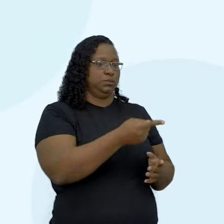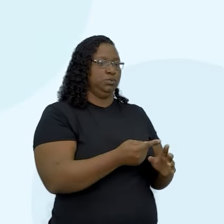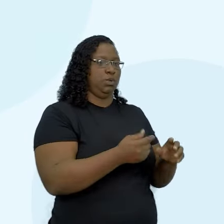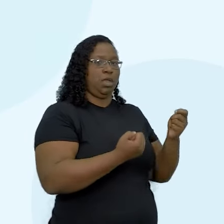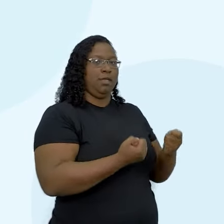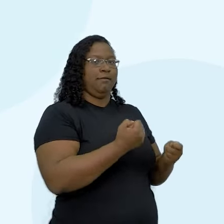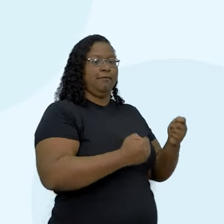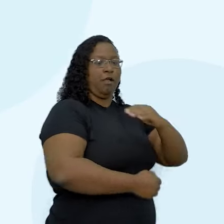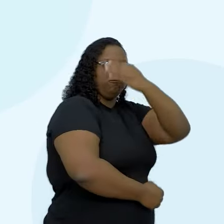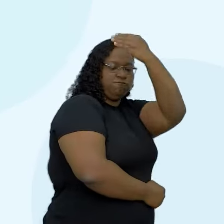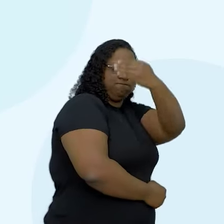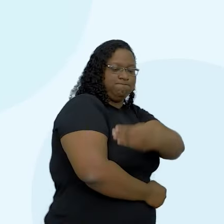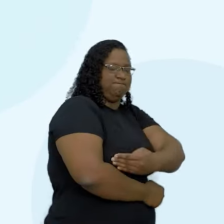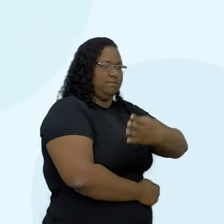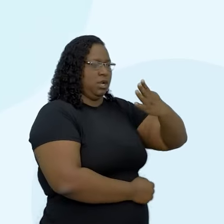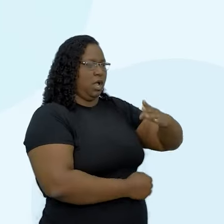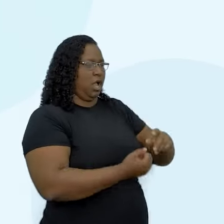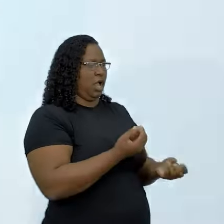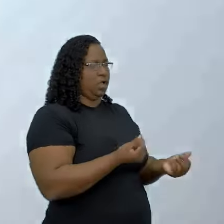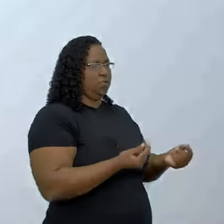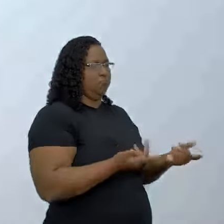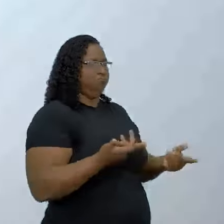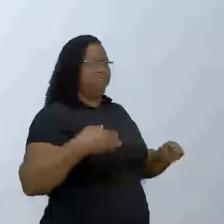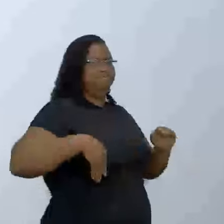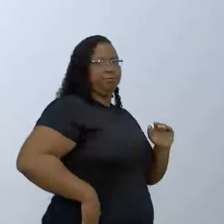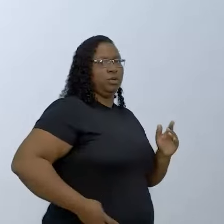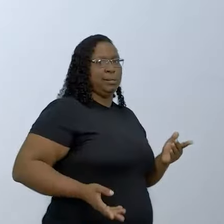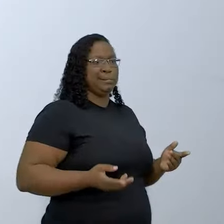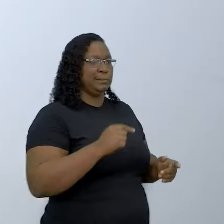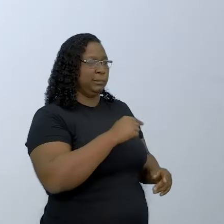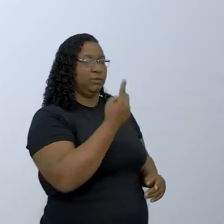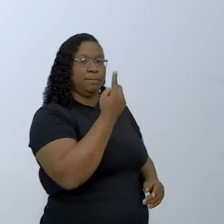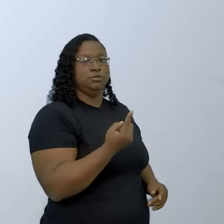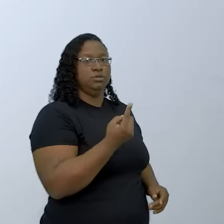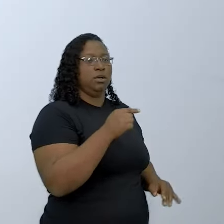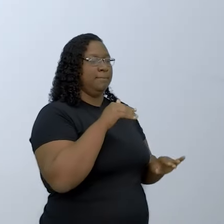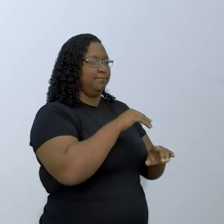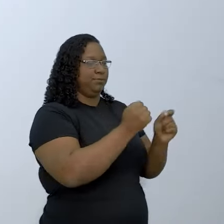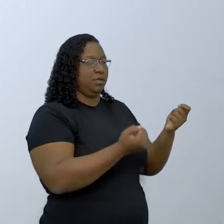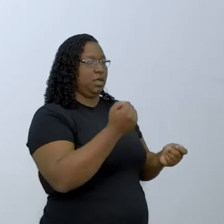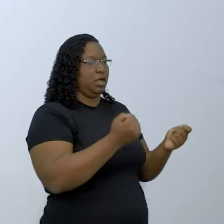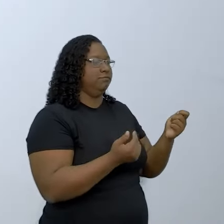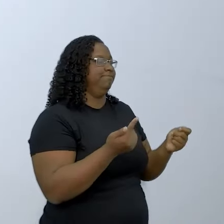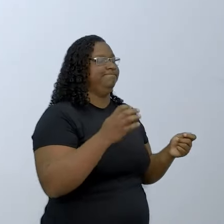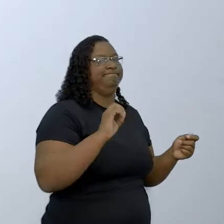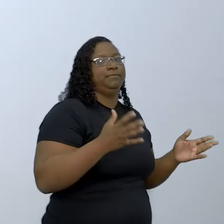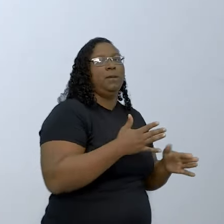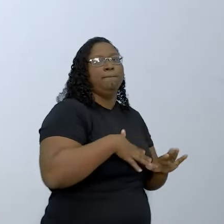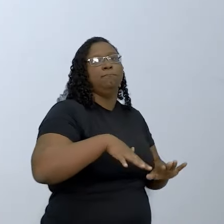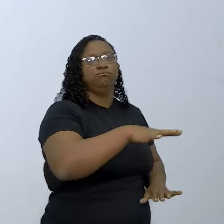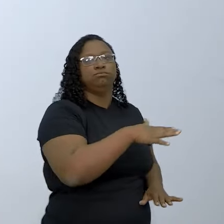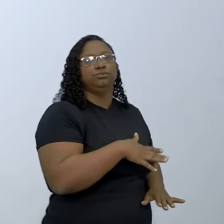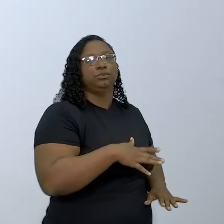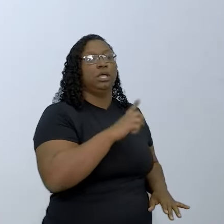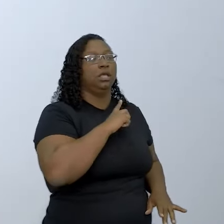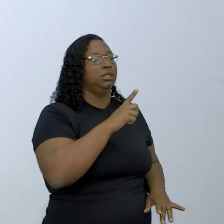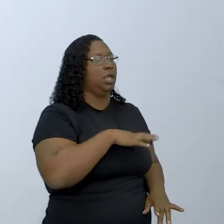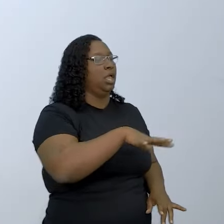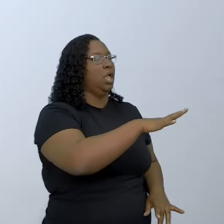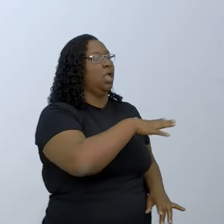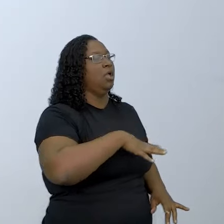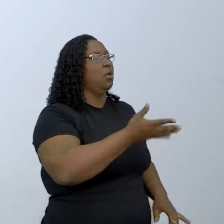ar-condicionado imenso, tipo, a pessoa é uma só, mas o carro dela cabe 70, com acesso a toda a comida,